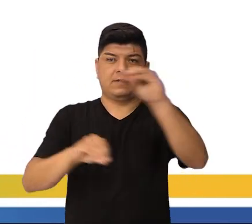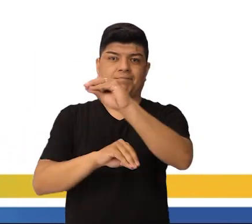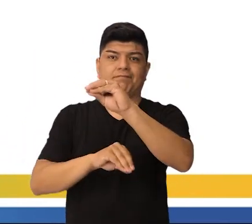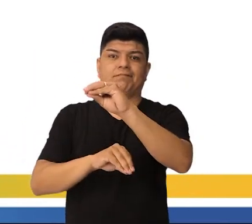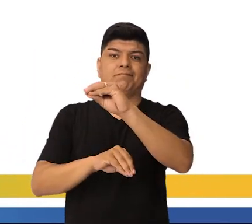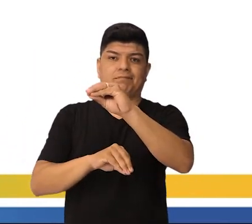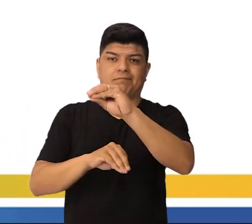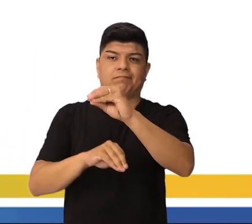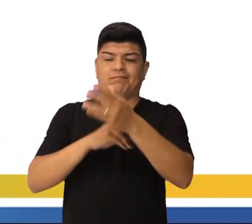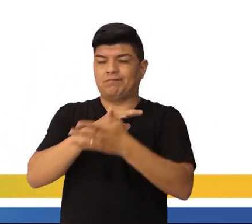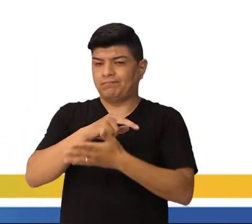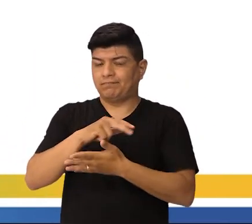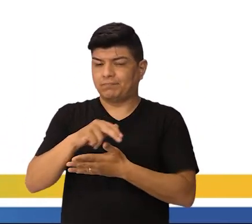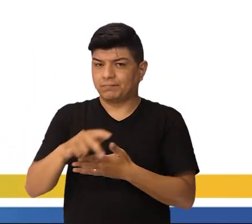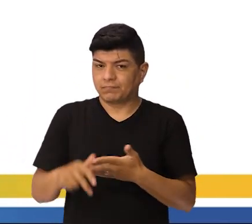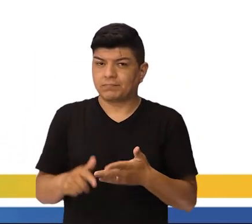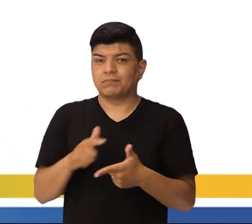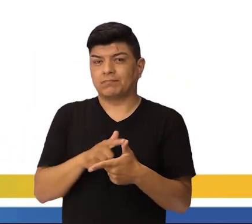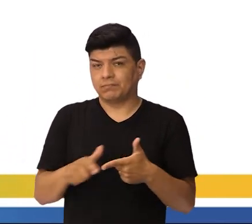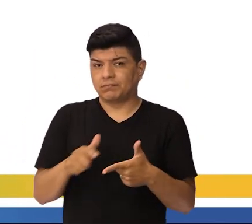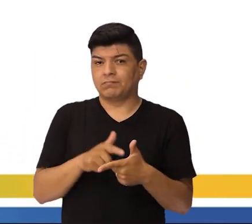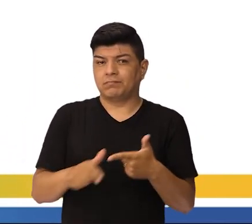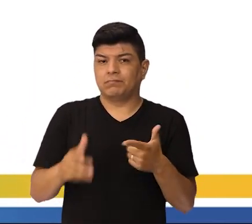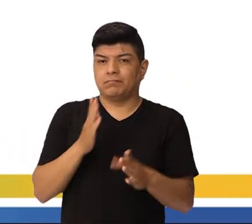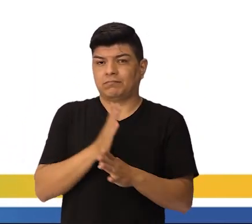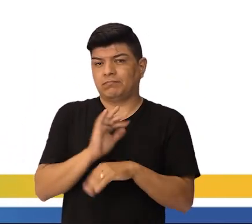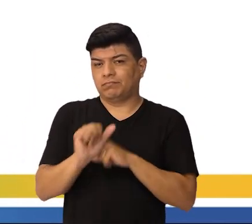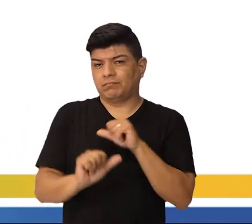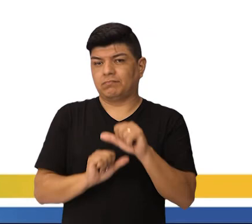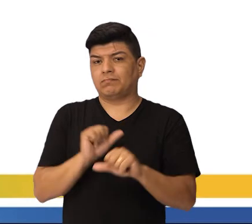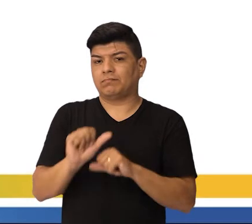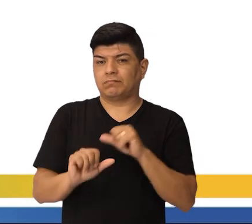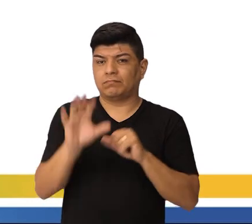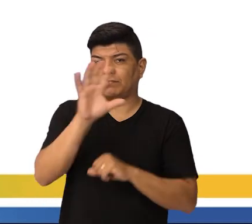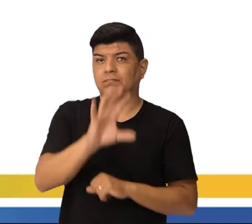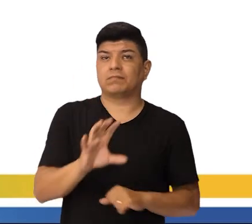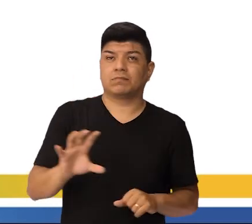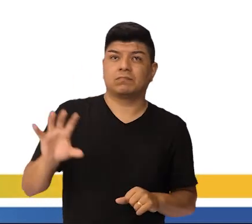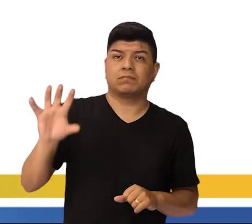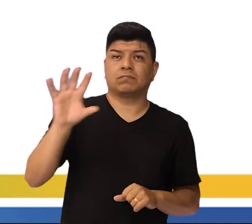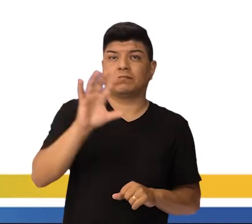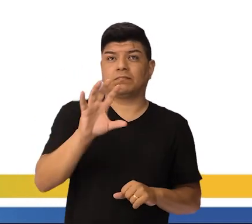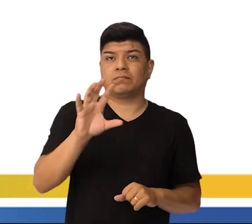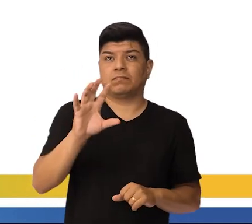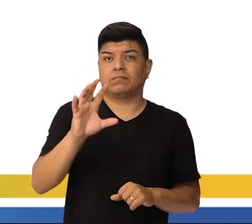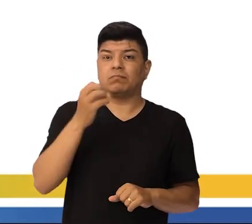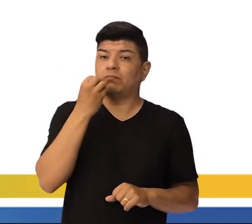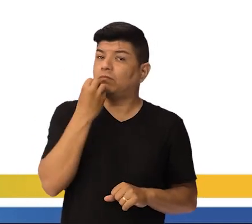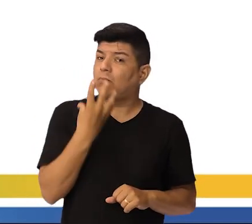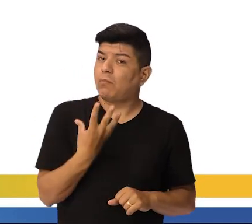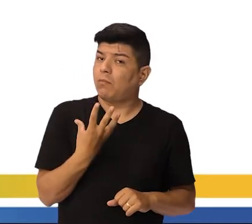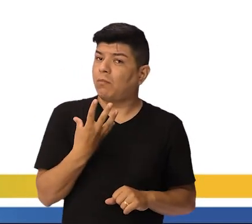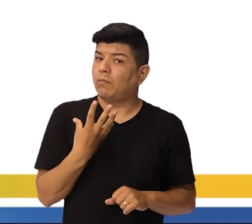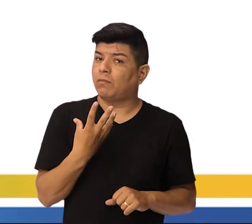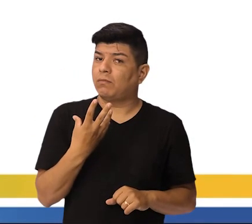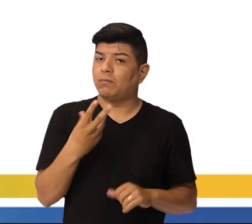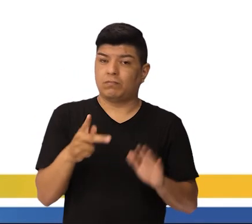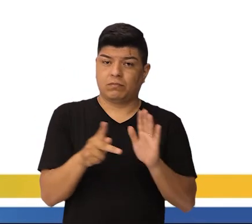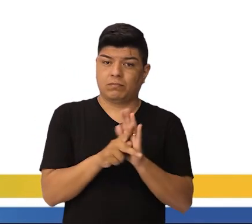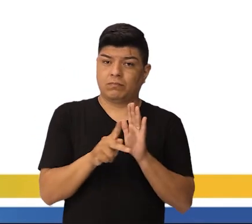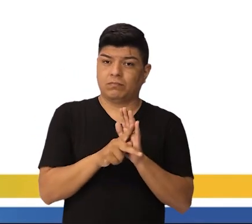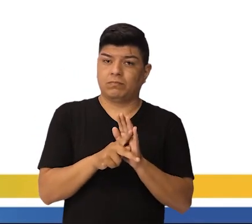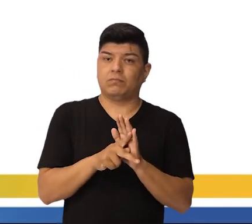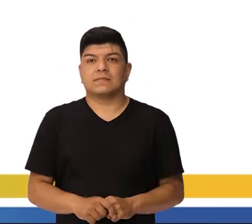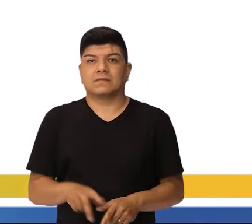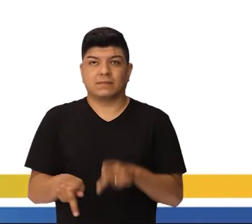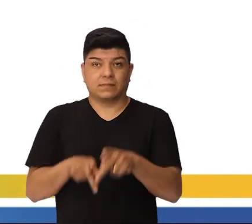uma série de danos em função de uma mudança microclimática, que isso não é nada bom para a própria qualidade de vida da